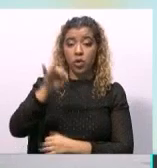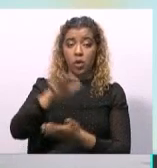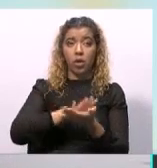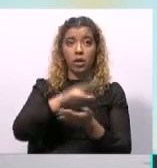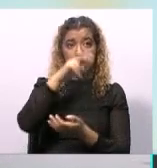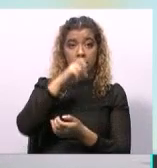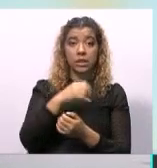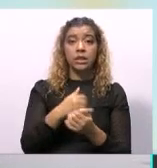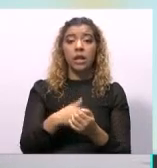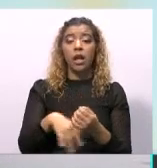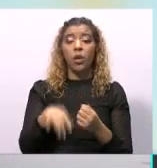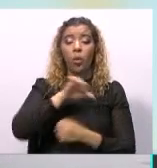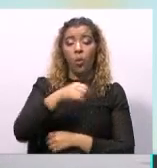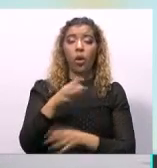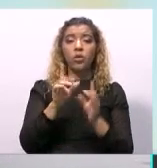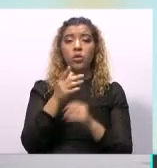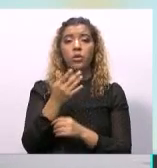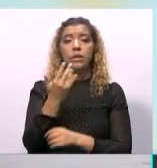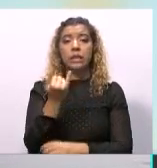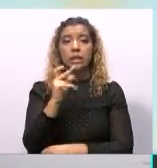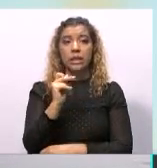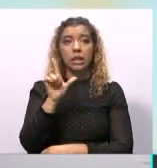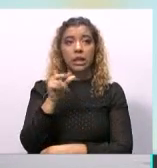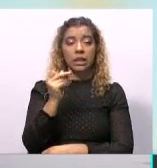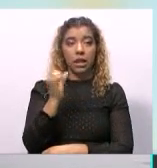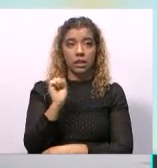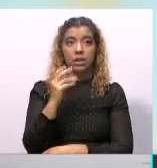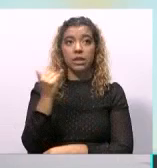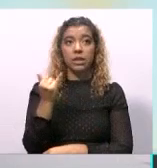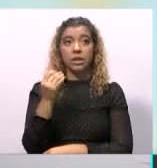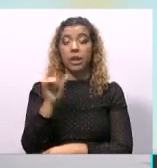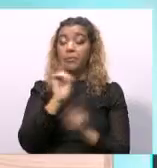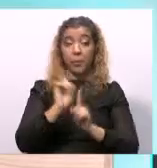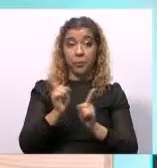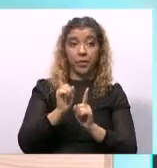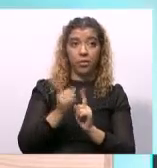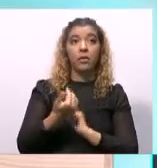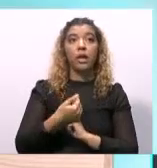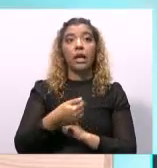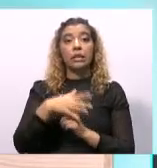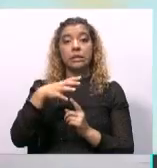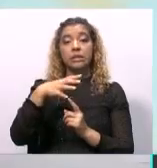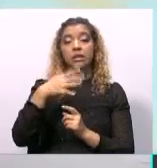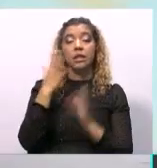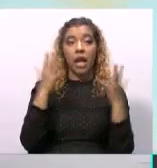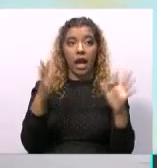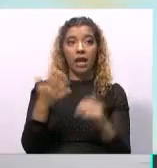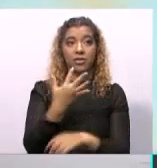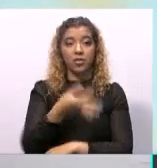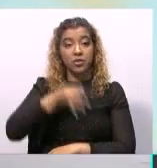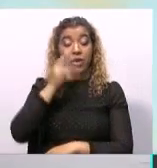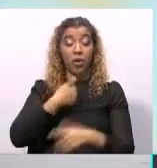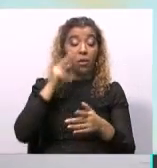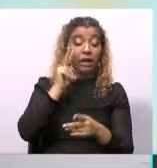de ylang-ylang, só aqui procurá-lo. Desculpa, que era o indicado também árvore para do chá. Árvore do chá, pois. peço desculpa, estava a ler